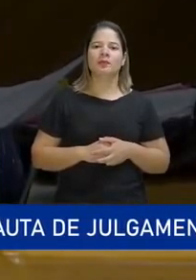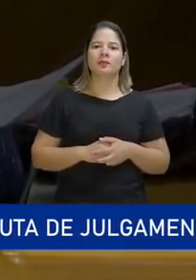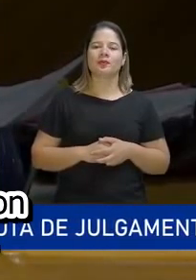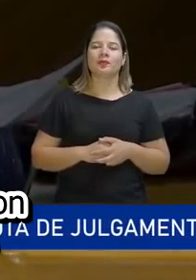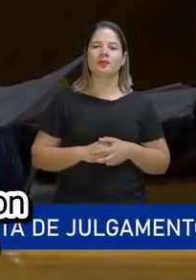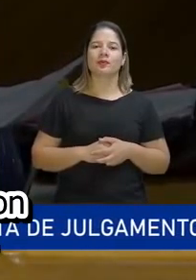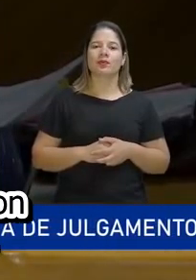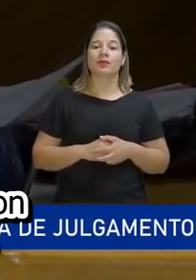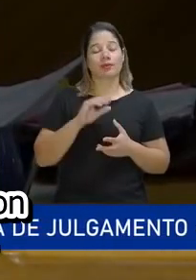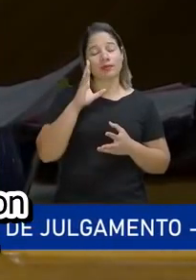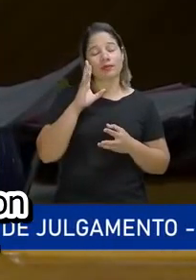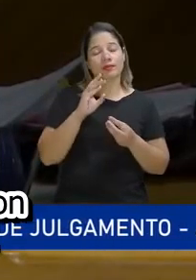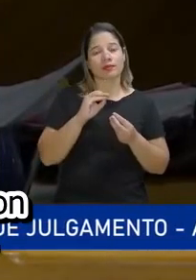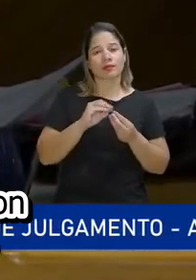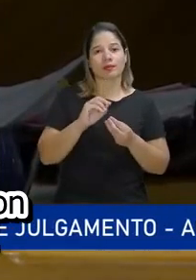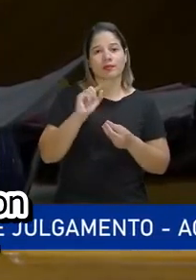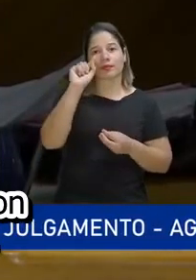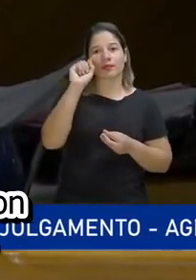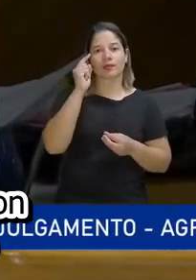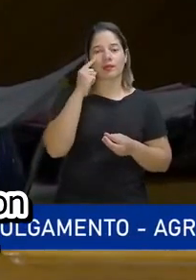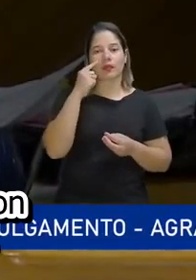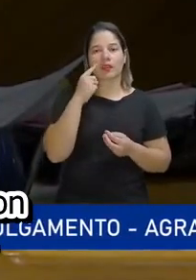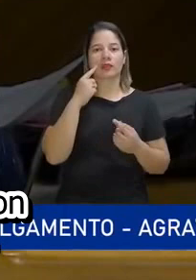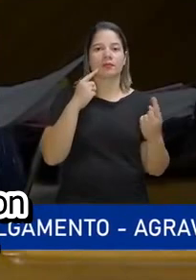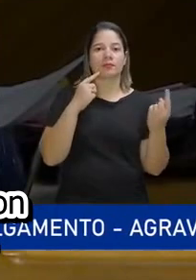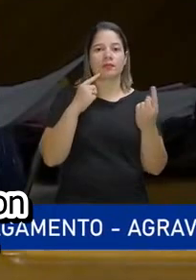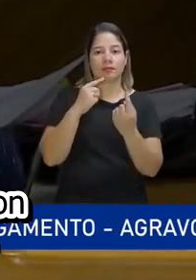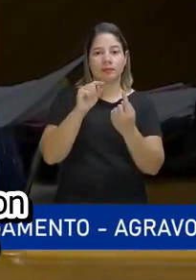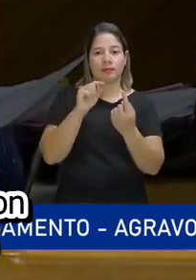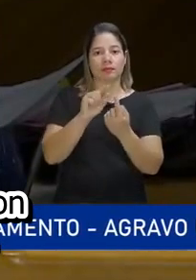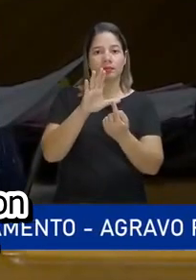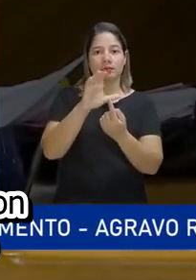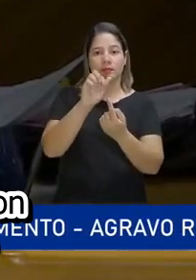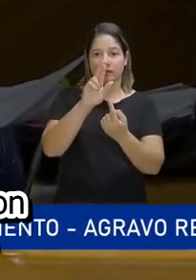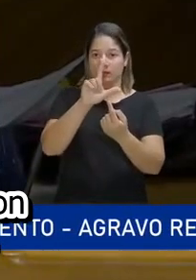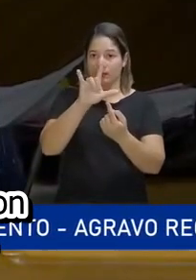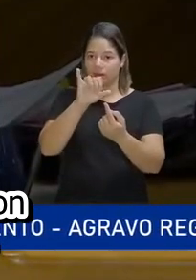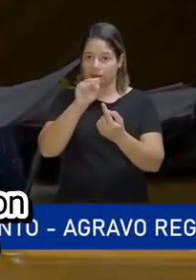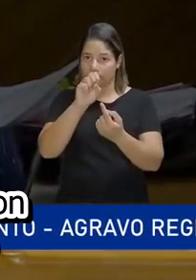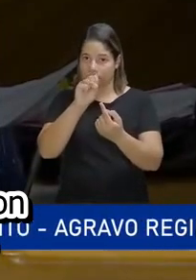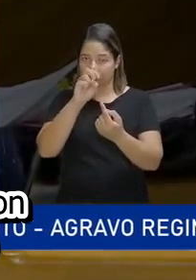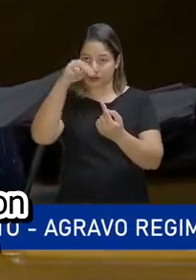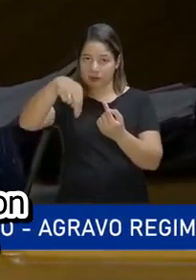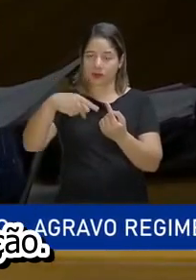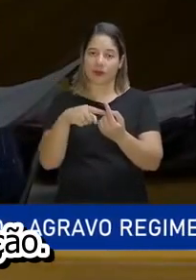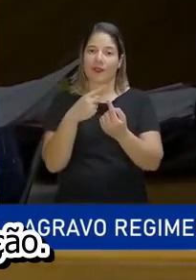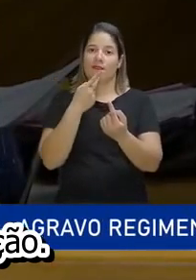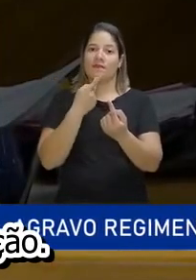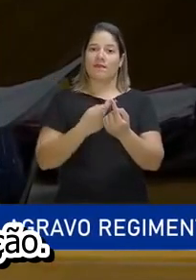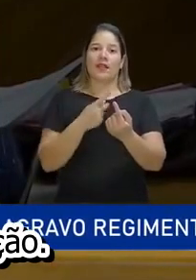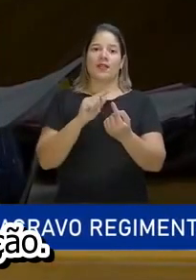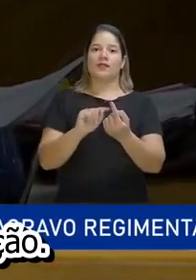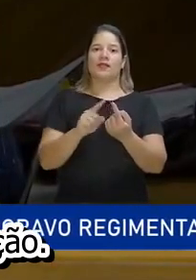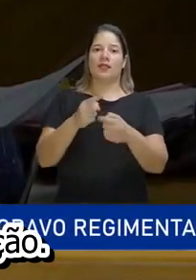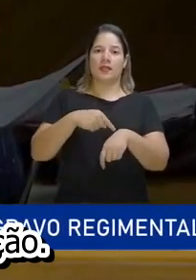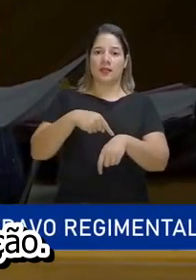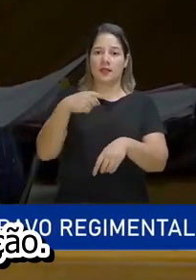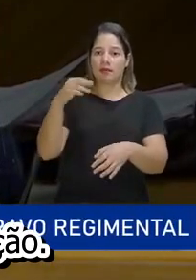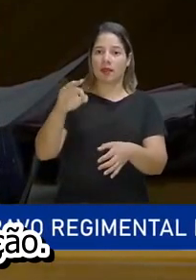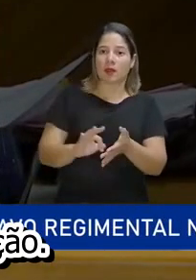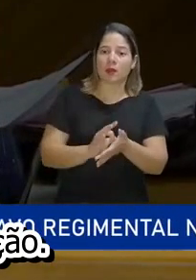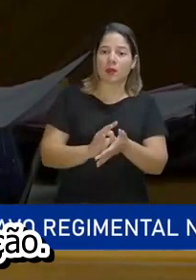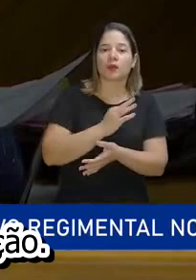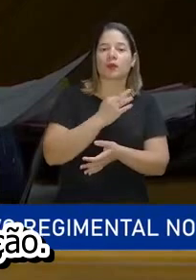Assim, não assiste razão ao agravante Carlisson quando afirma a impossibilidade de execução imediata do